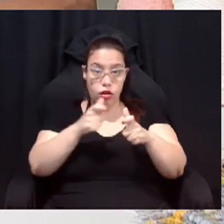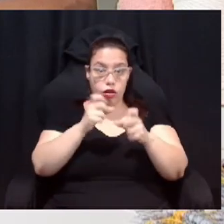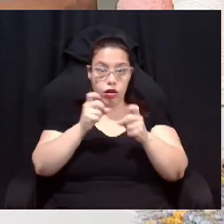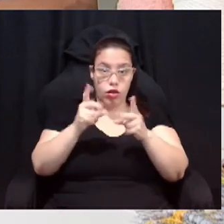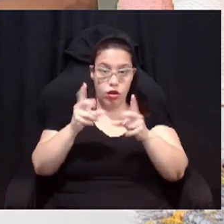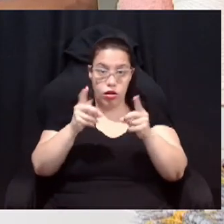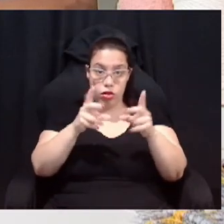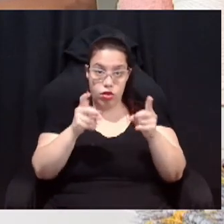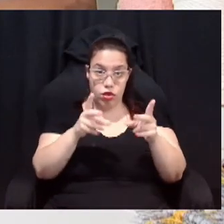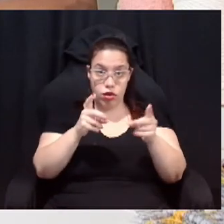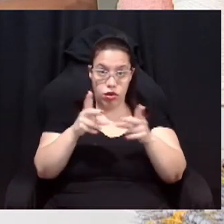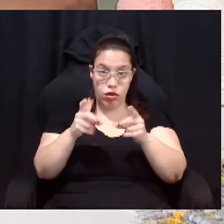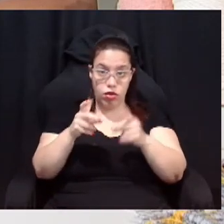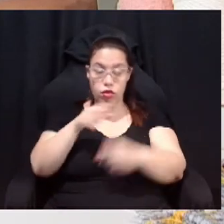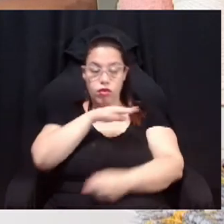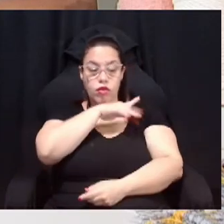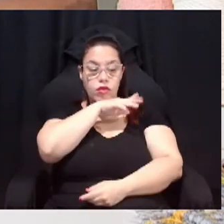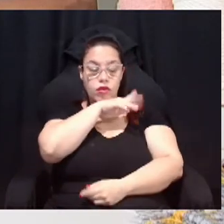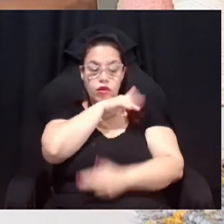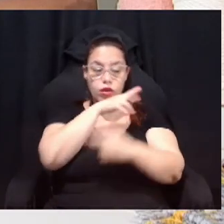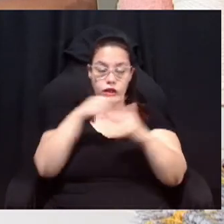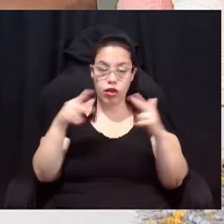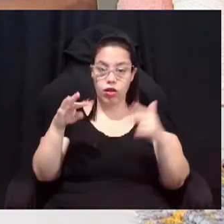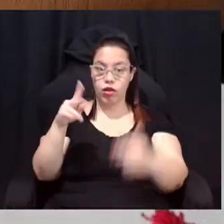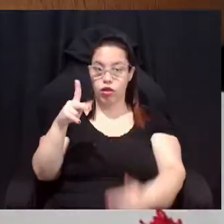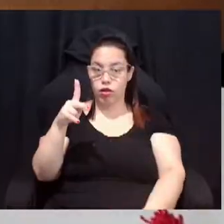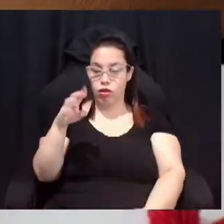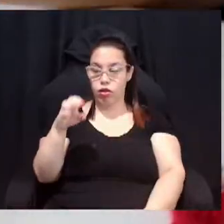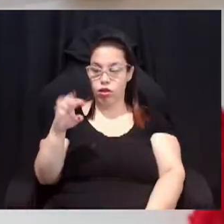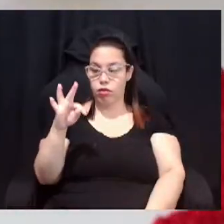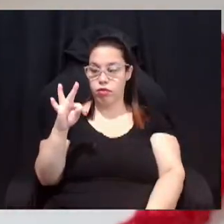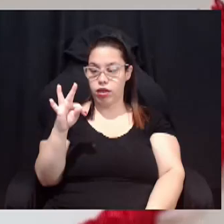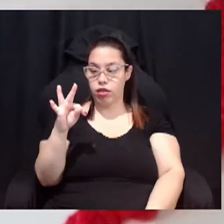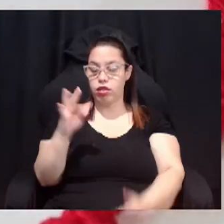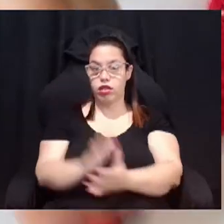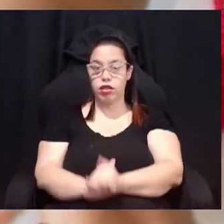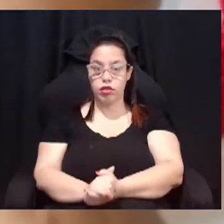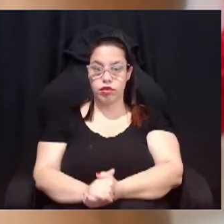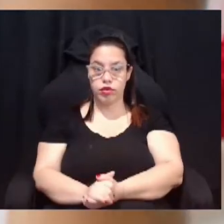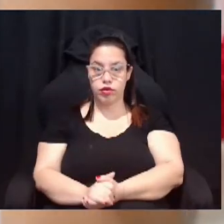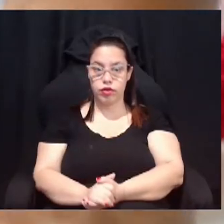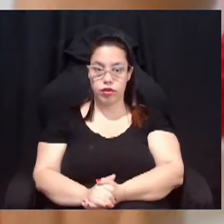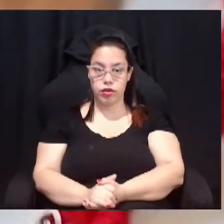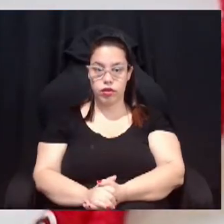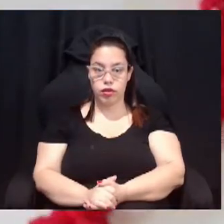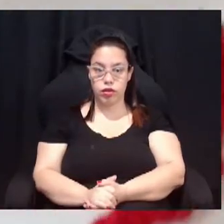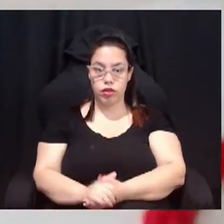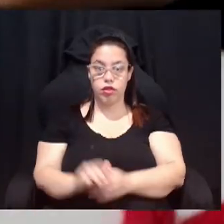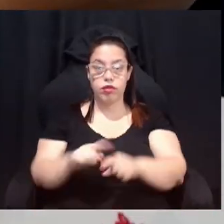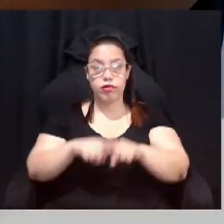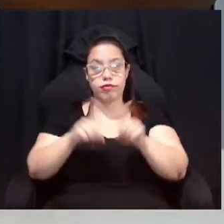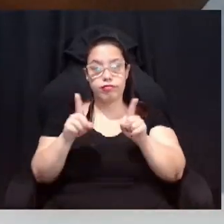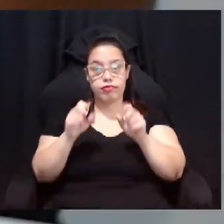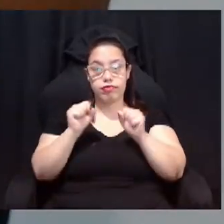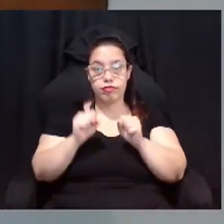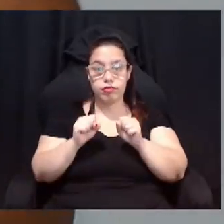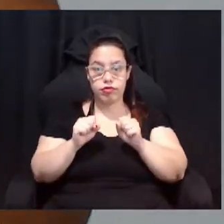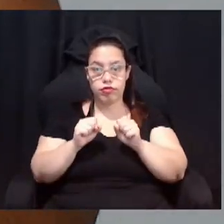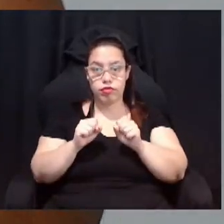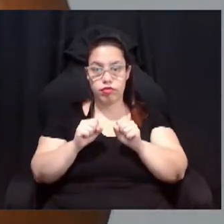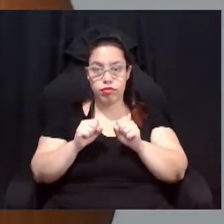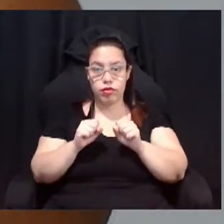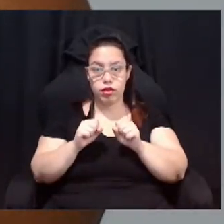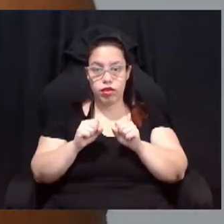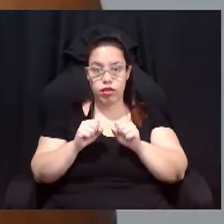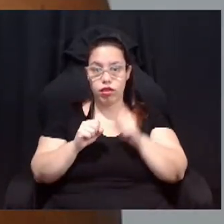para pets, né? Nos pet shops da vida aí tem essa opção. Mas eu posso ter lá um pentinho um pouco